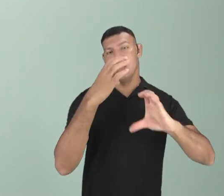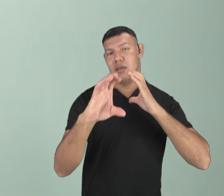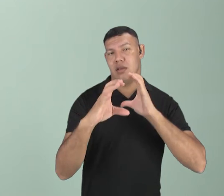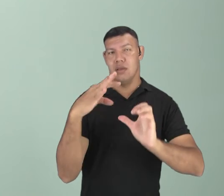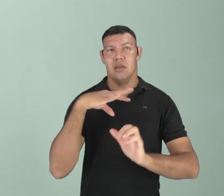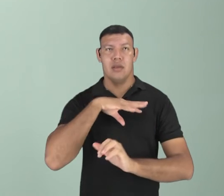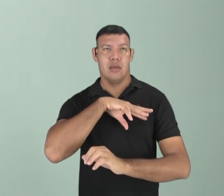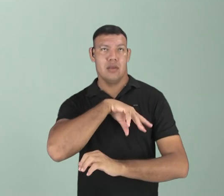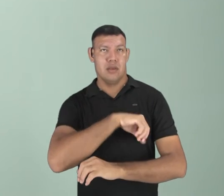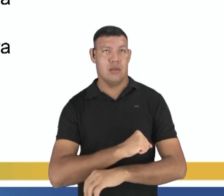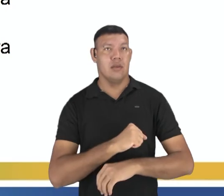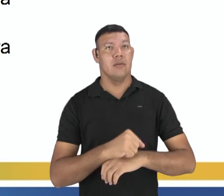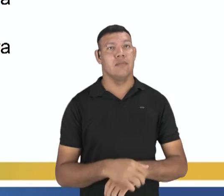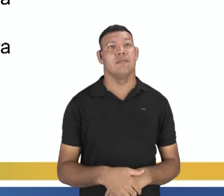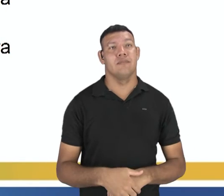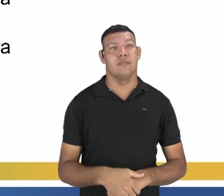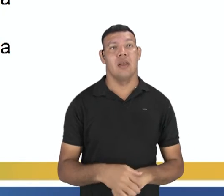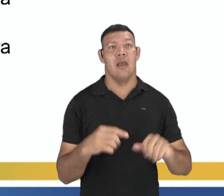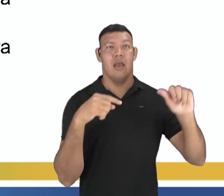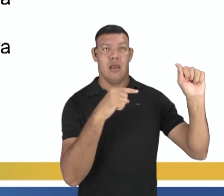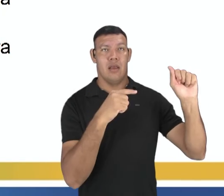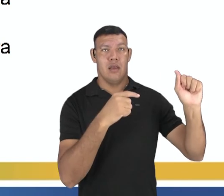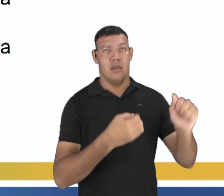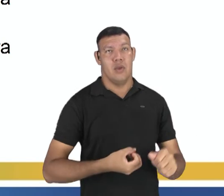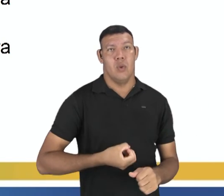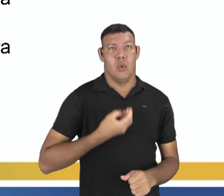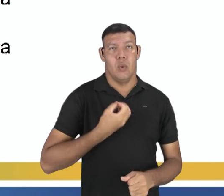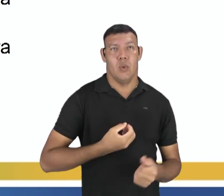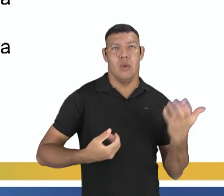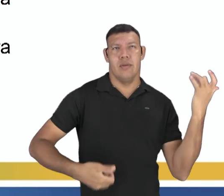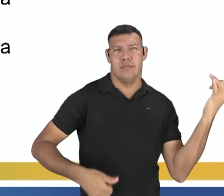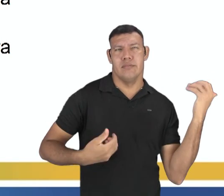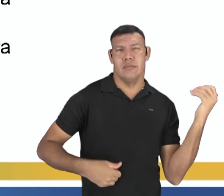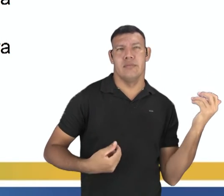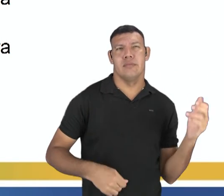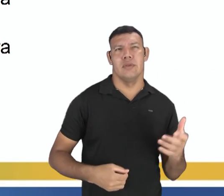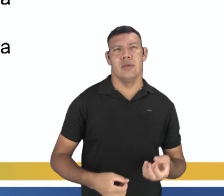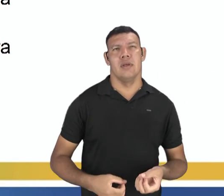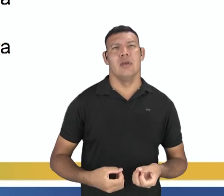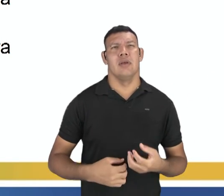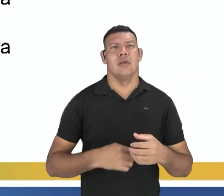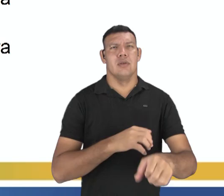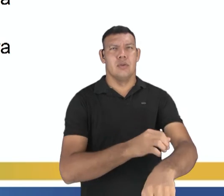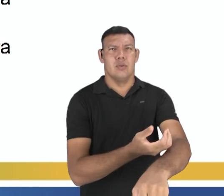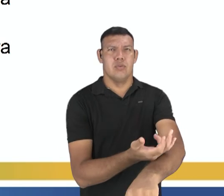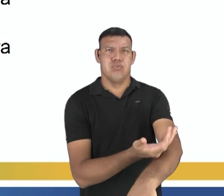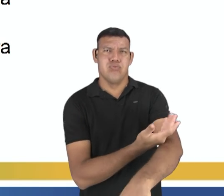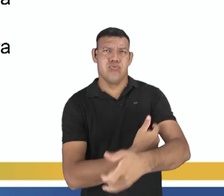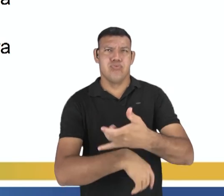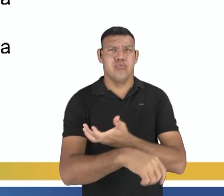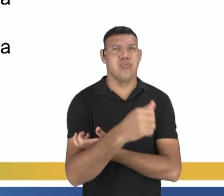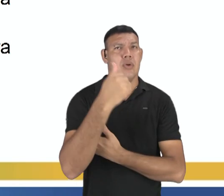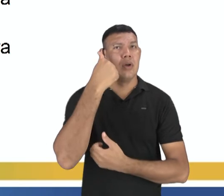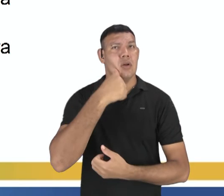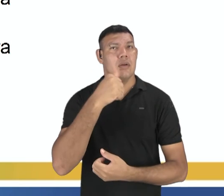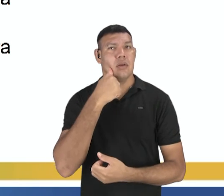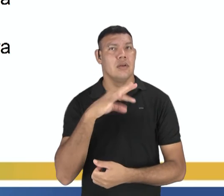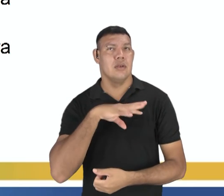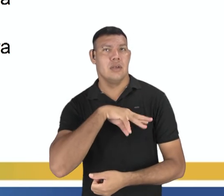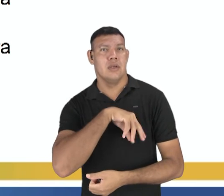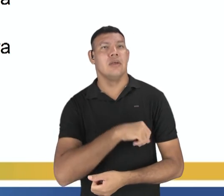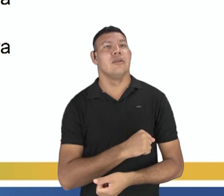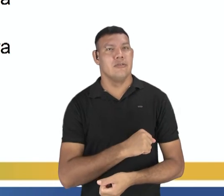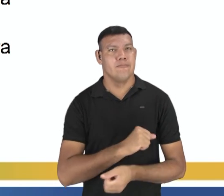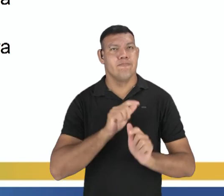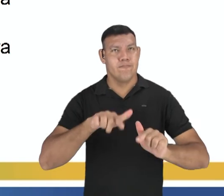trovador expressa um amor à mulher amada, encarando-a como um objeto acessível aos seus anseios? B.